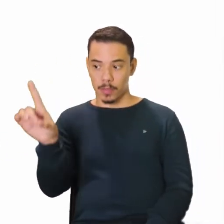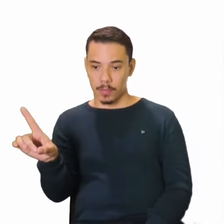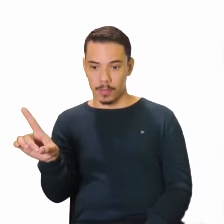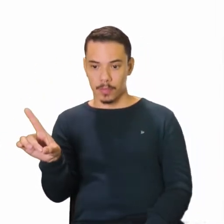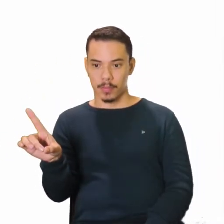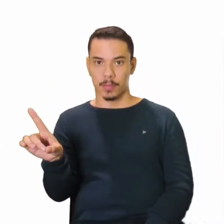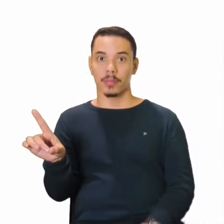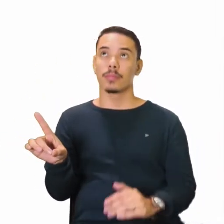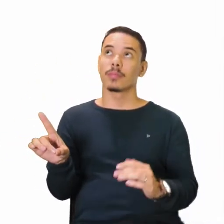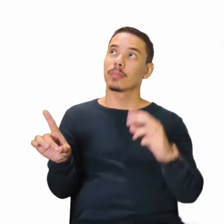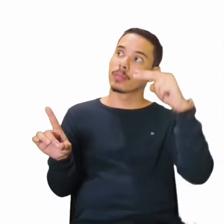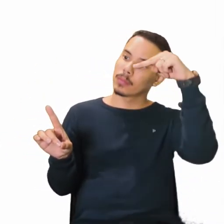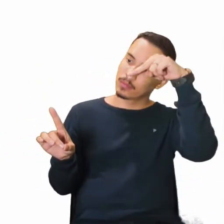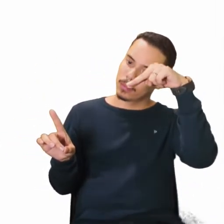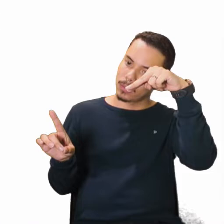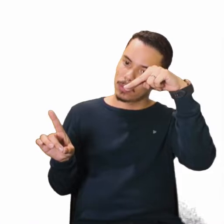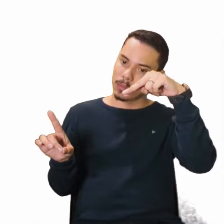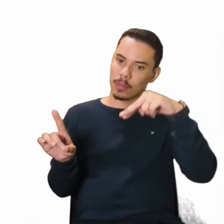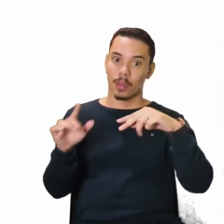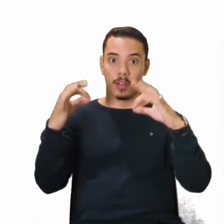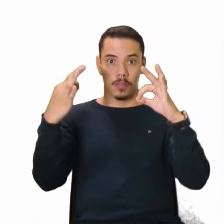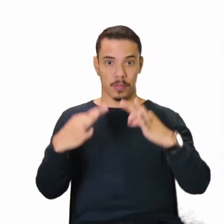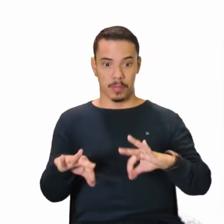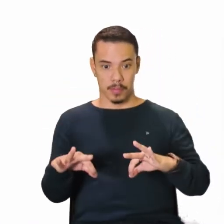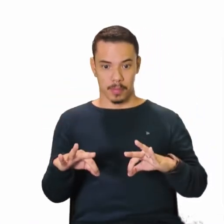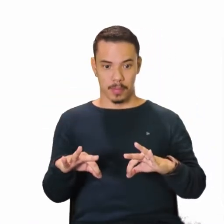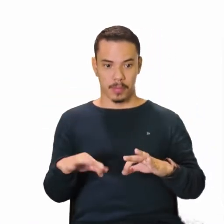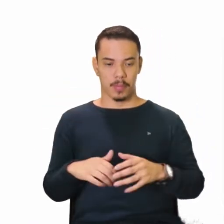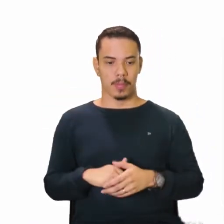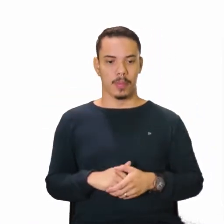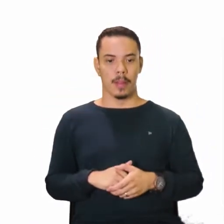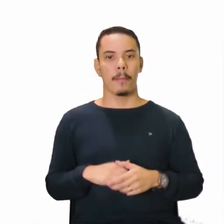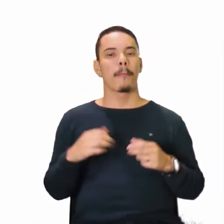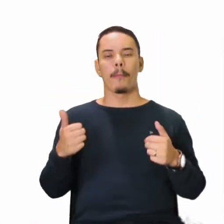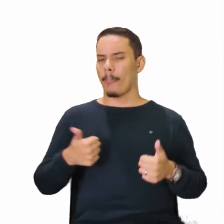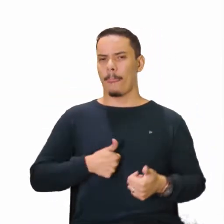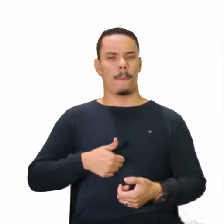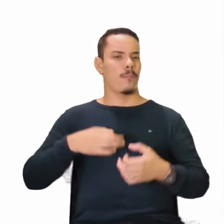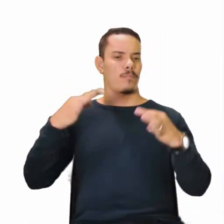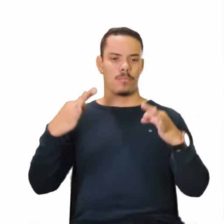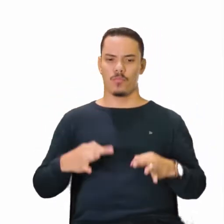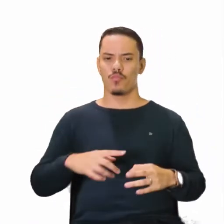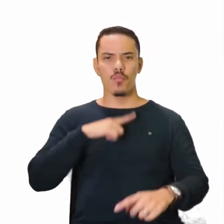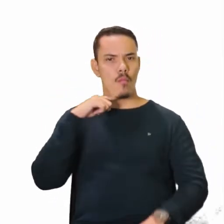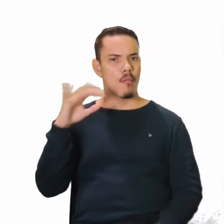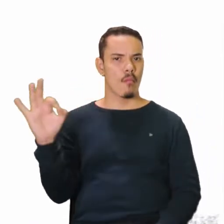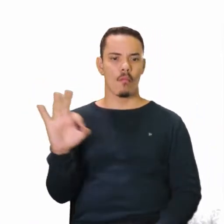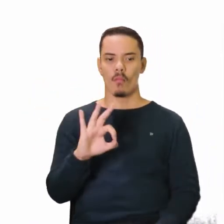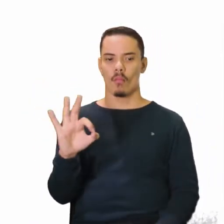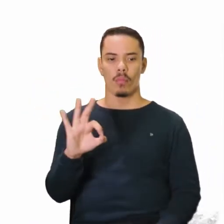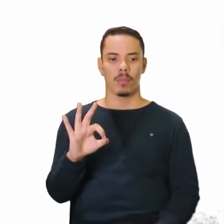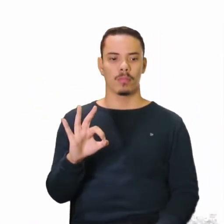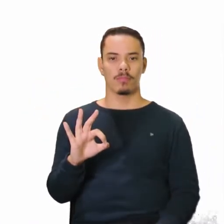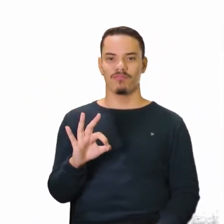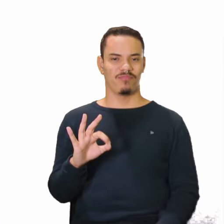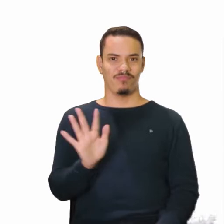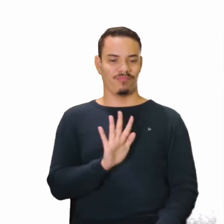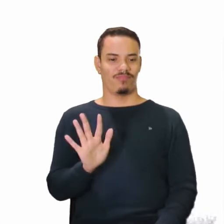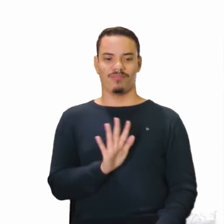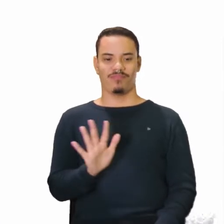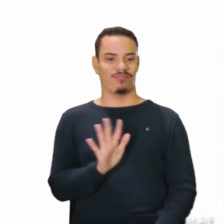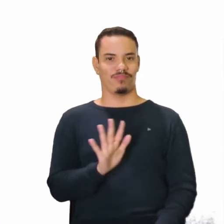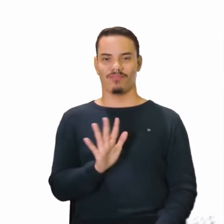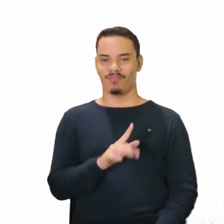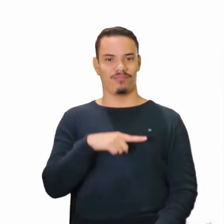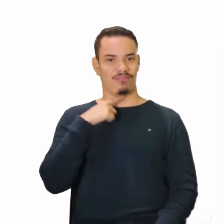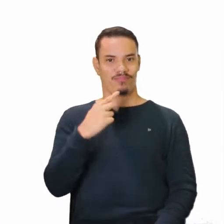de cima. É afirmação? Com certeza, sem dúvida. Negação? De